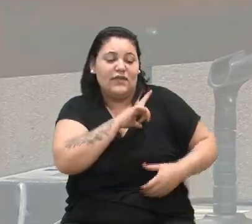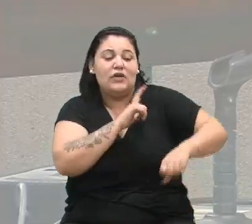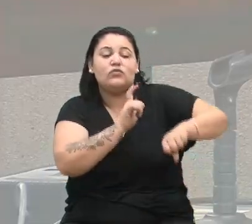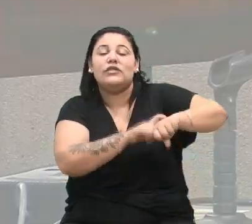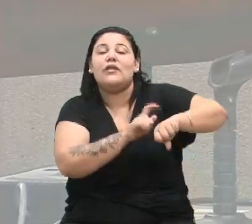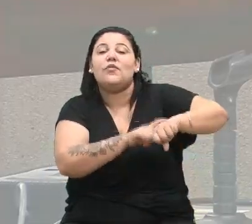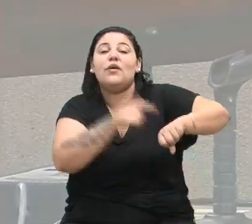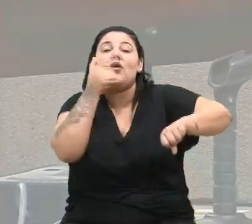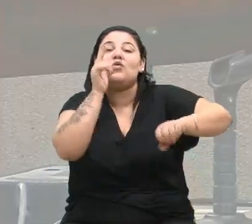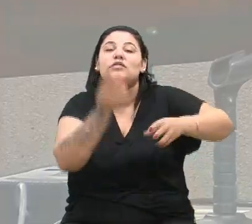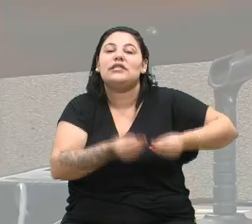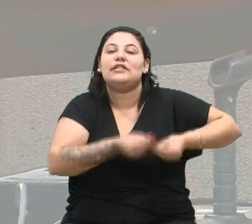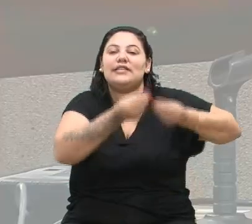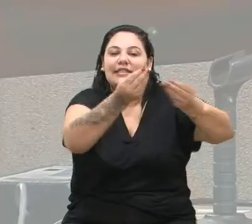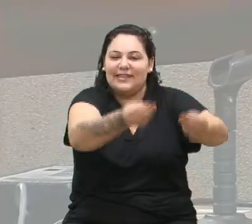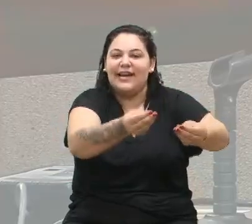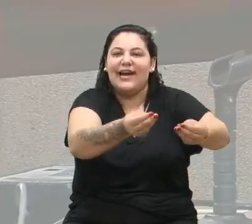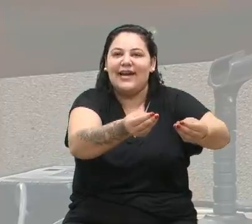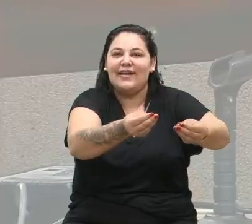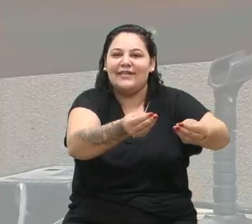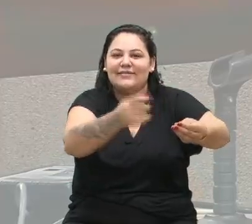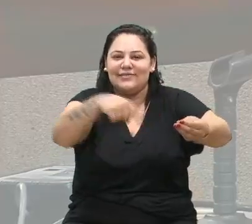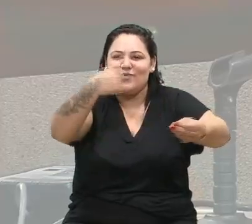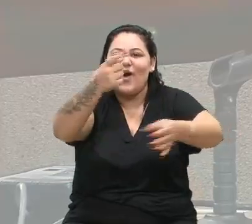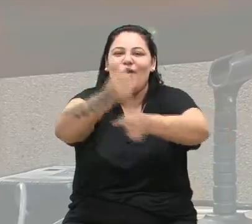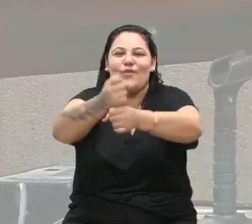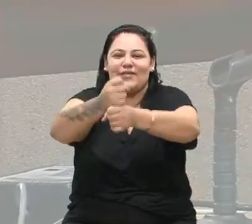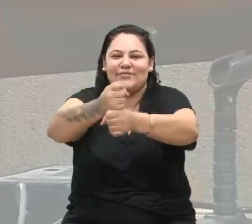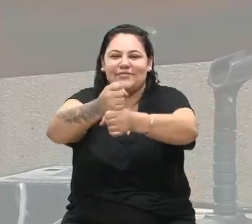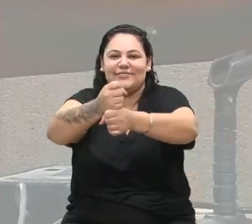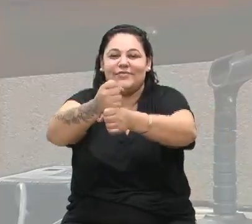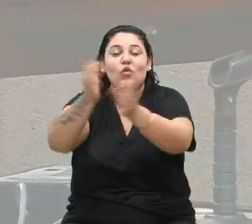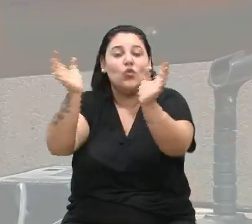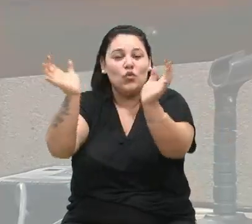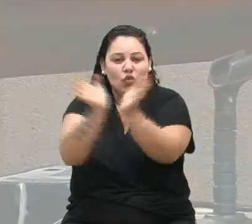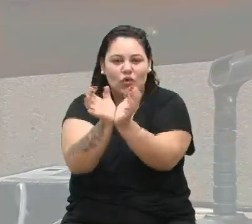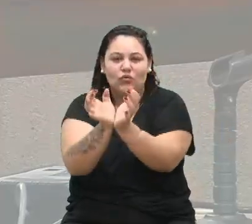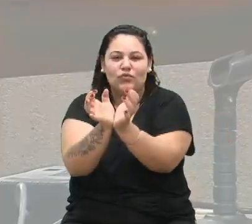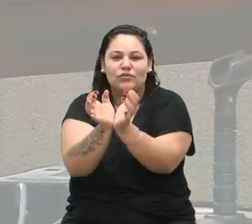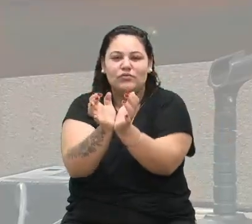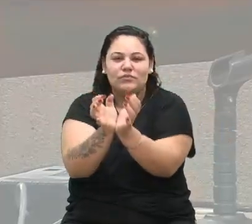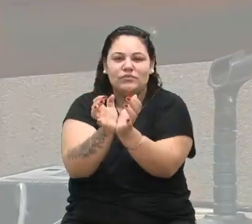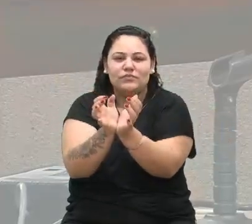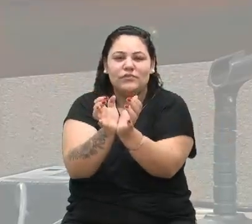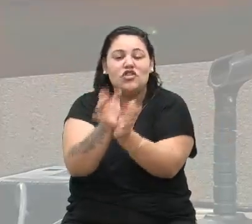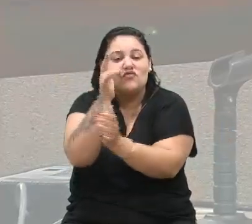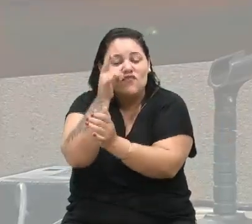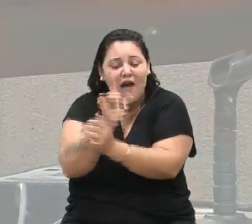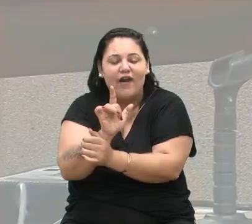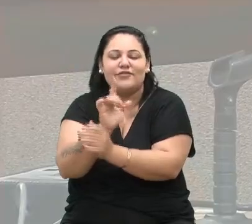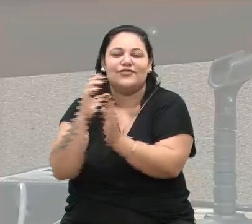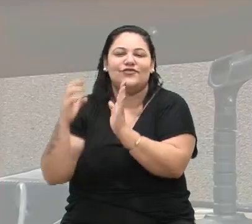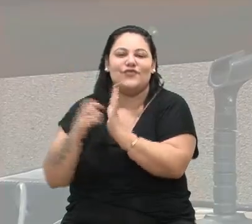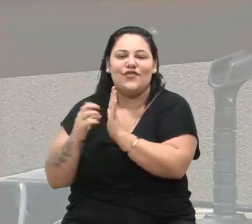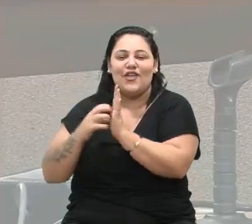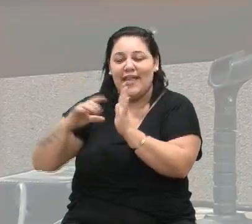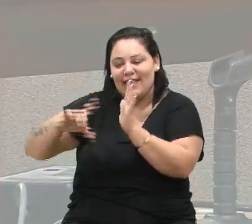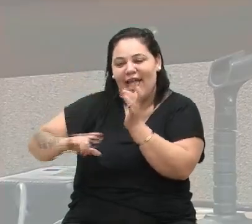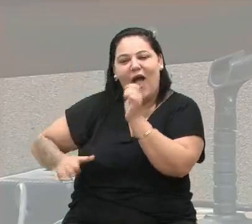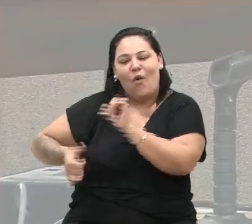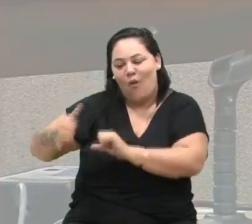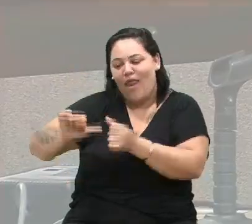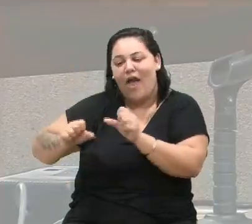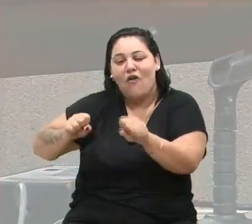nessa troca, nesse final, aqui nesse próximo ano, uma equipe que vai ser aproveitada de servidores qualificados com a